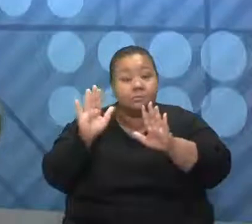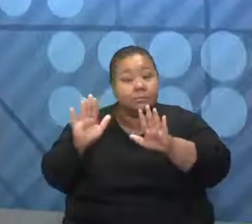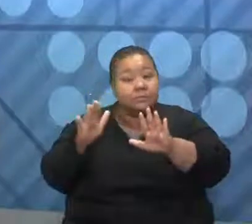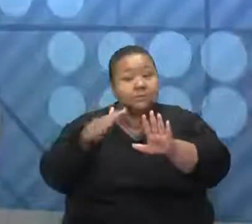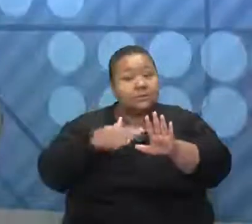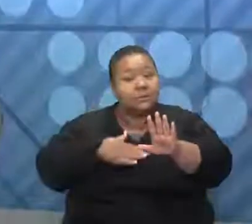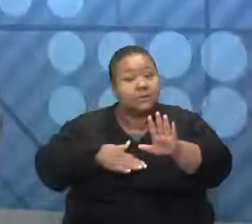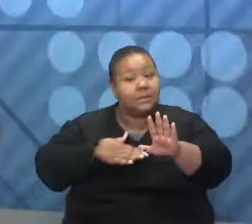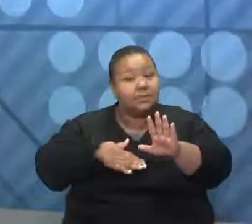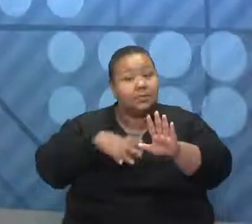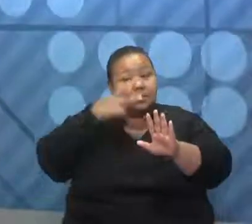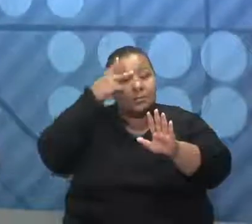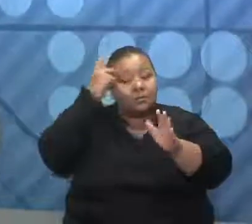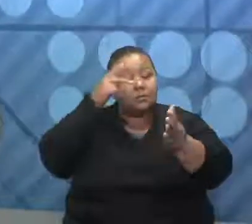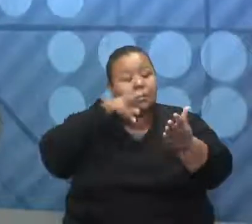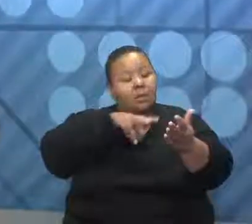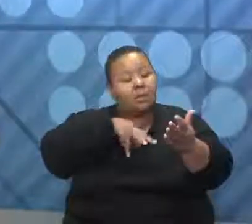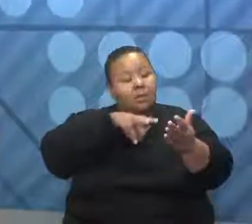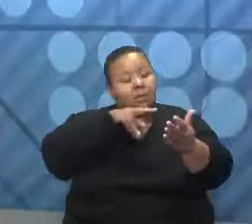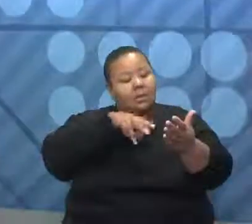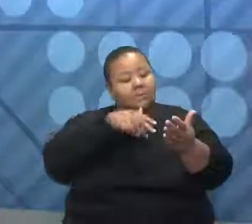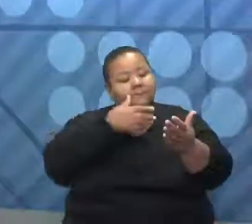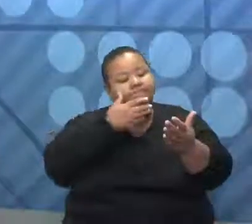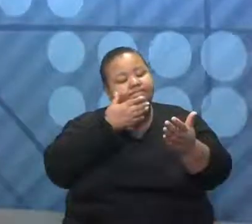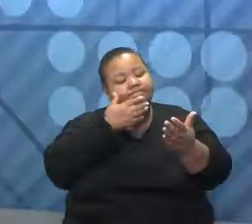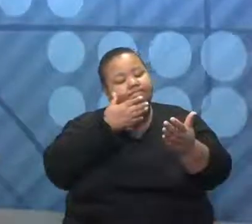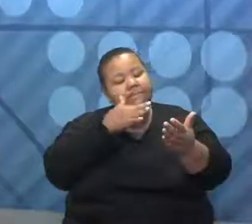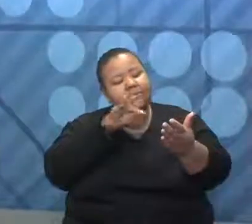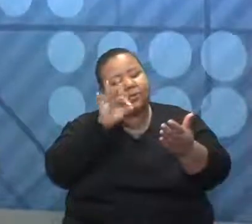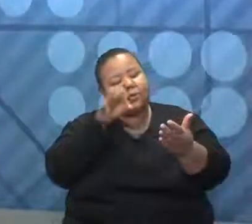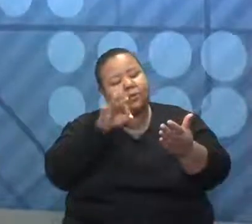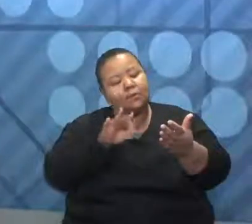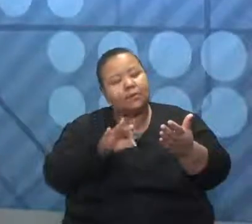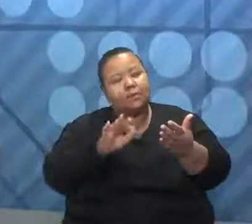pessoa ler, analisar, conferir.